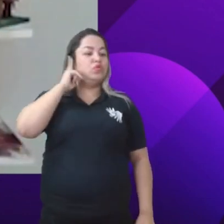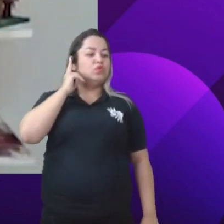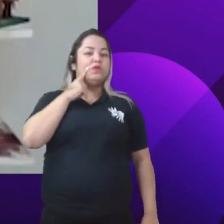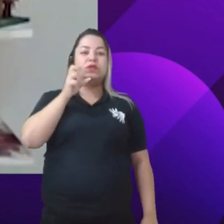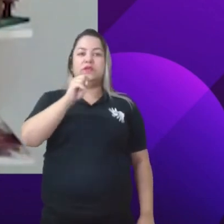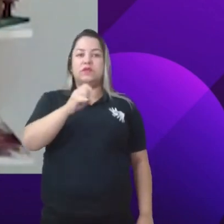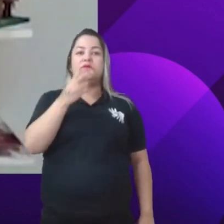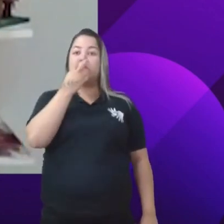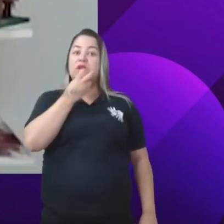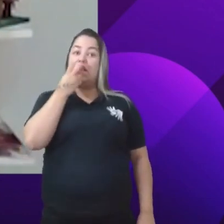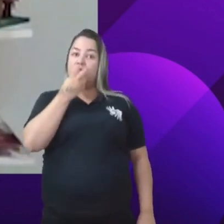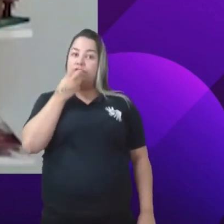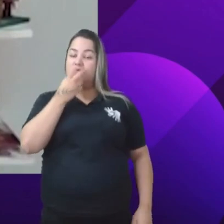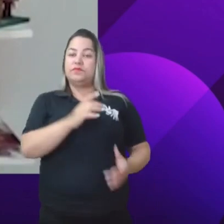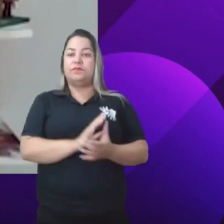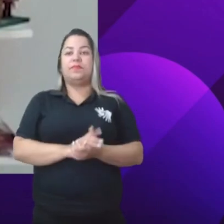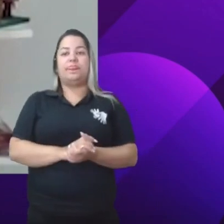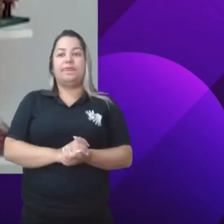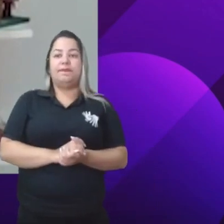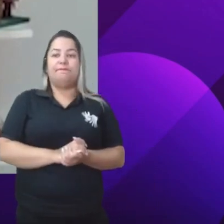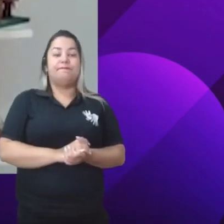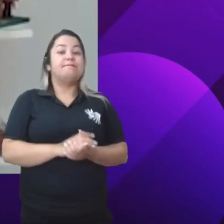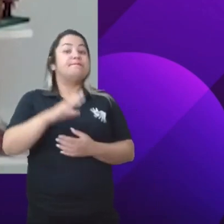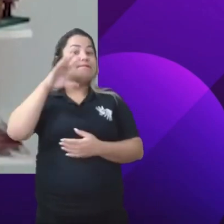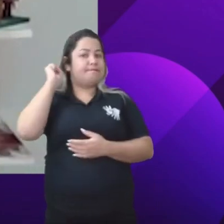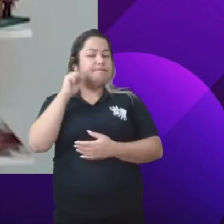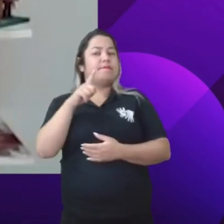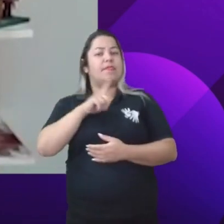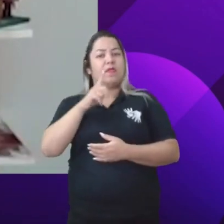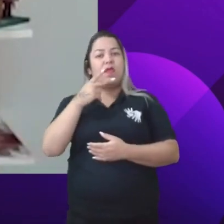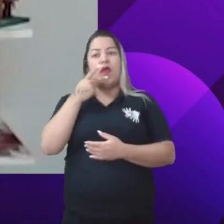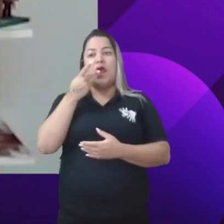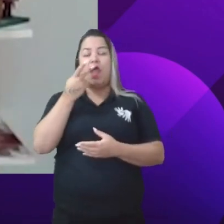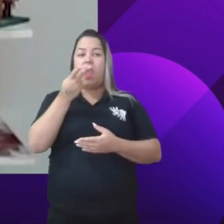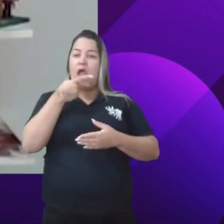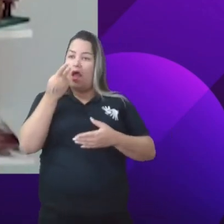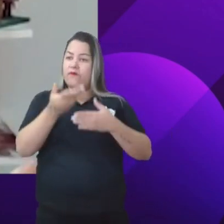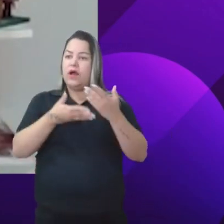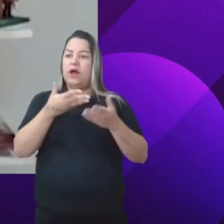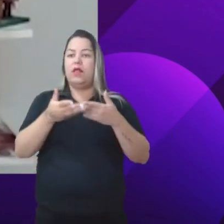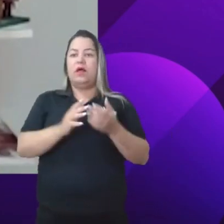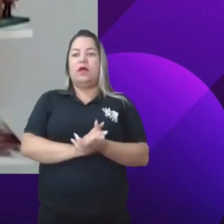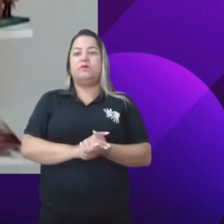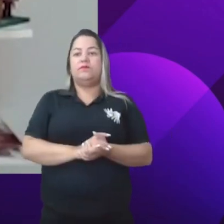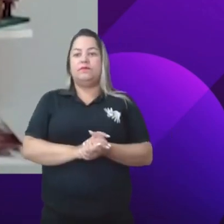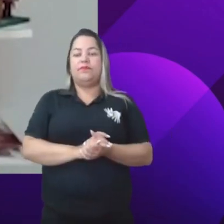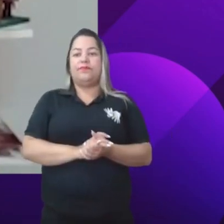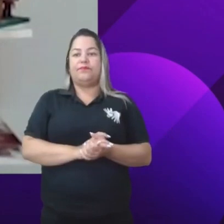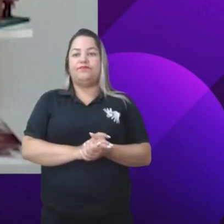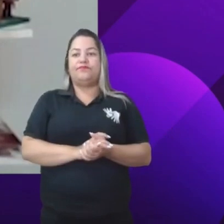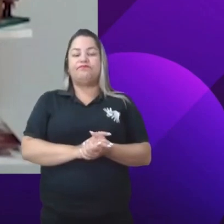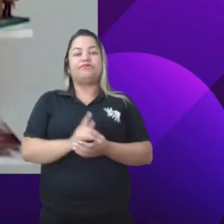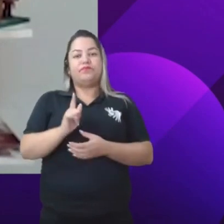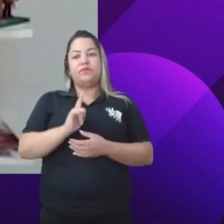leitura labial ou que eles escutem o que nós temos a dizer, né? Mesmo que o que a